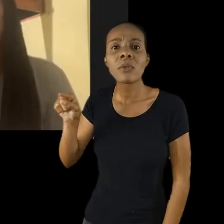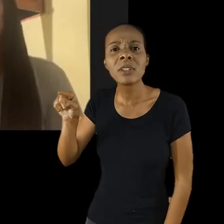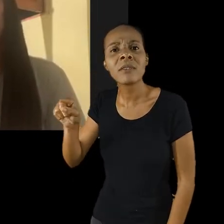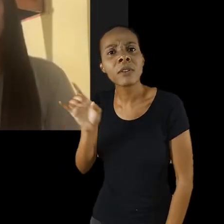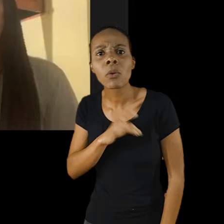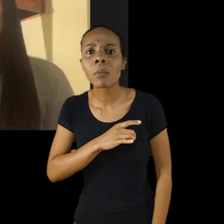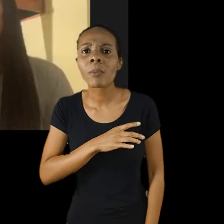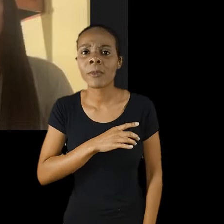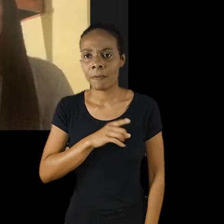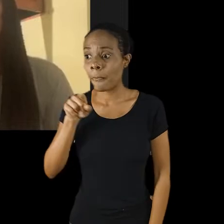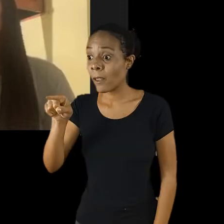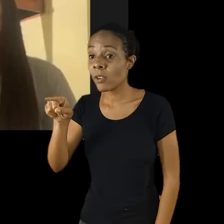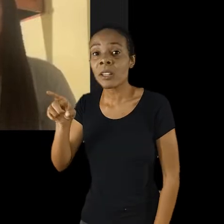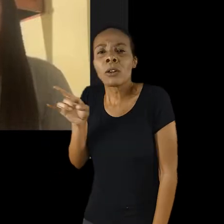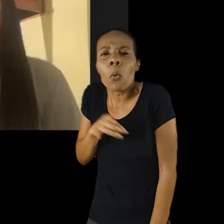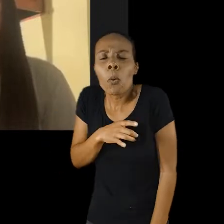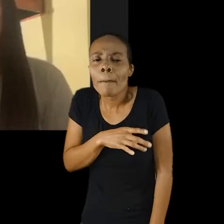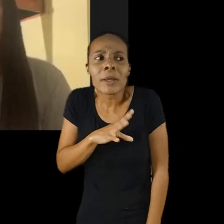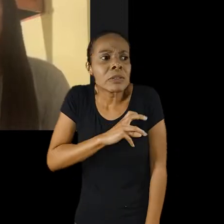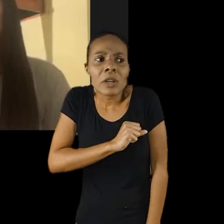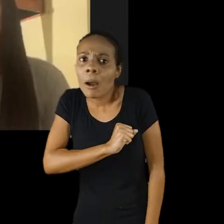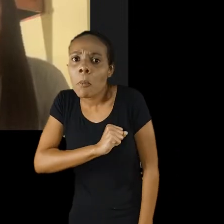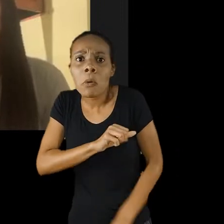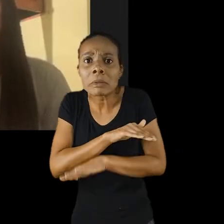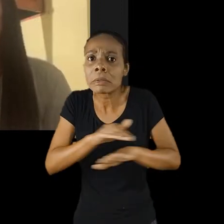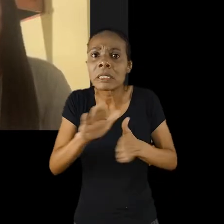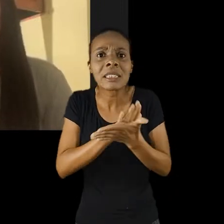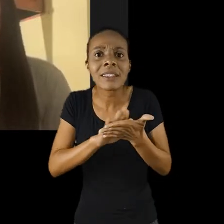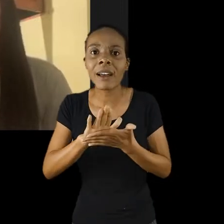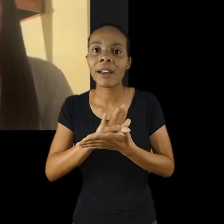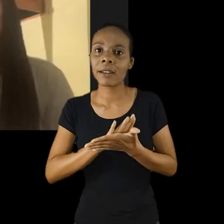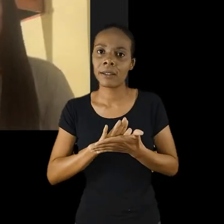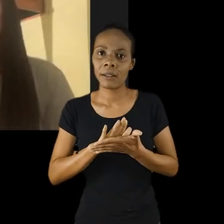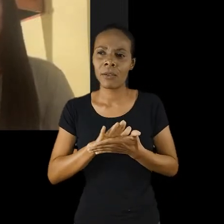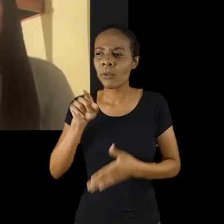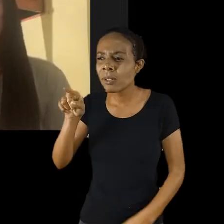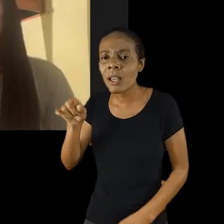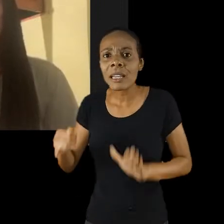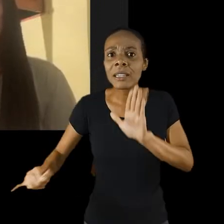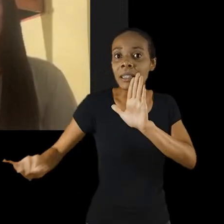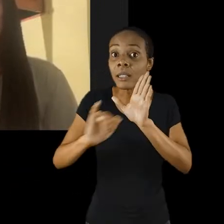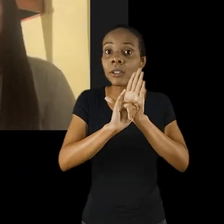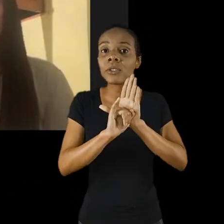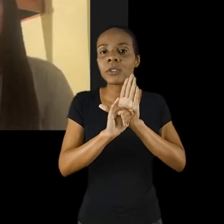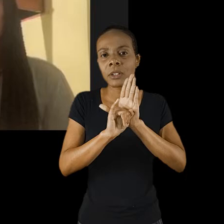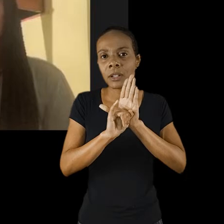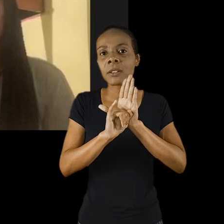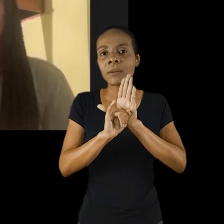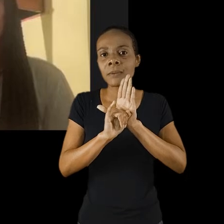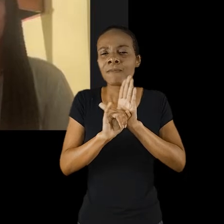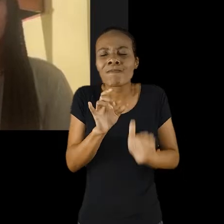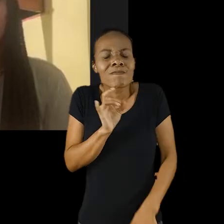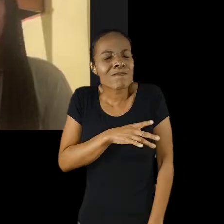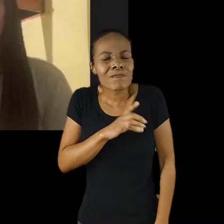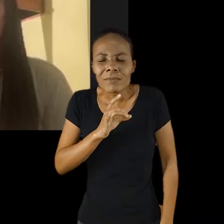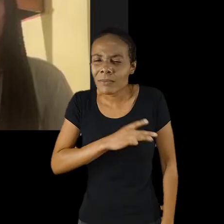amado, você está tão com medo de andar por aí com a identidade do seu próprio amor